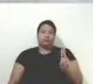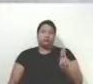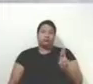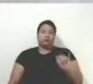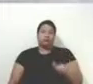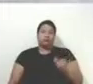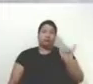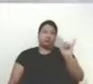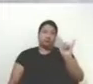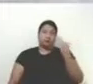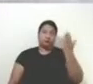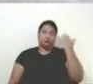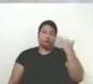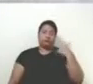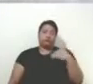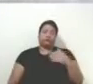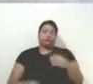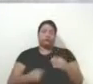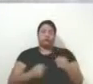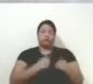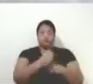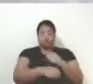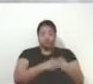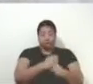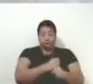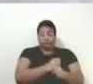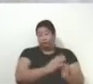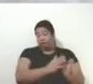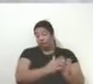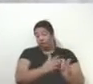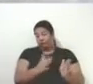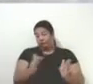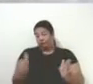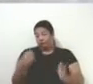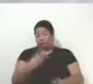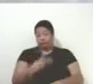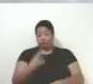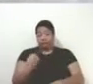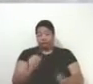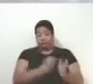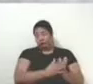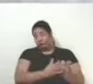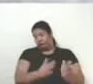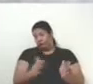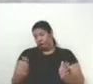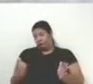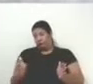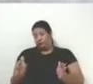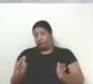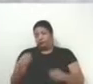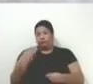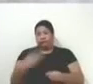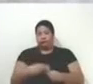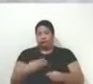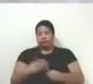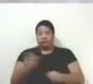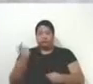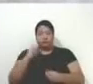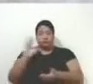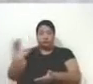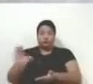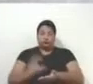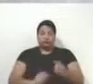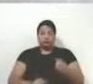renovação por 30 anos, a Prefeitura de Botucatu, o município, recebeu uma joia financeira de R$ 37